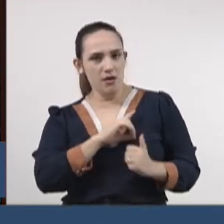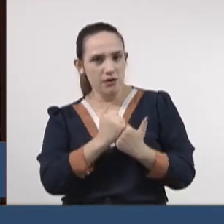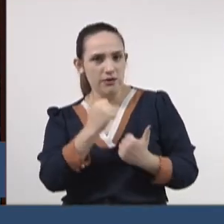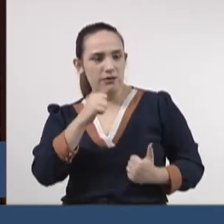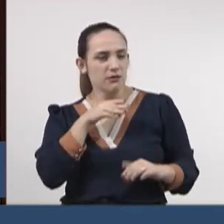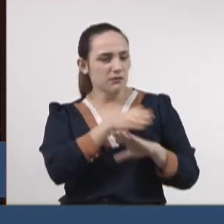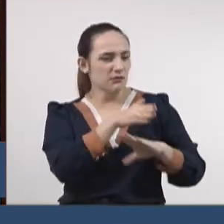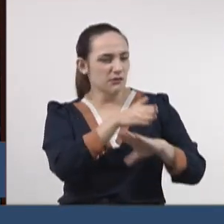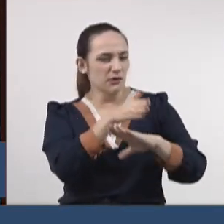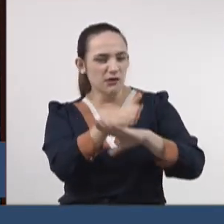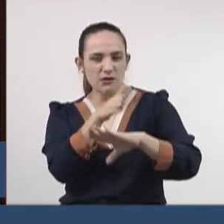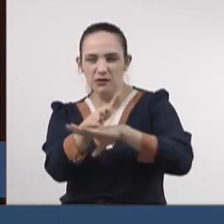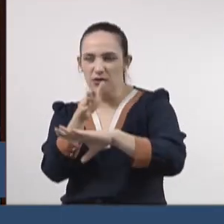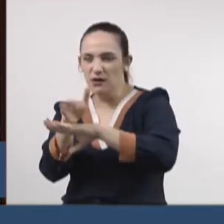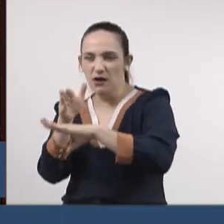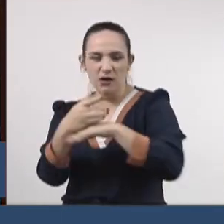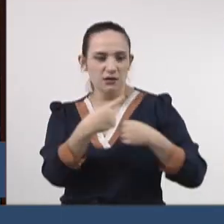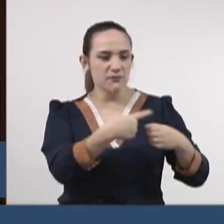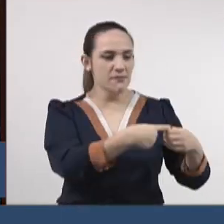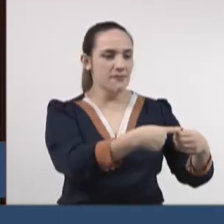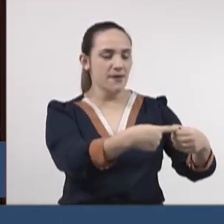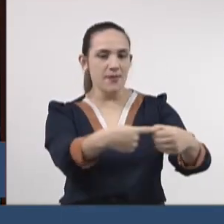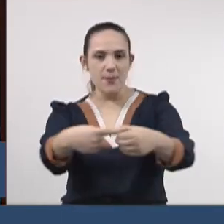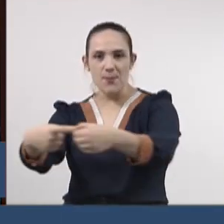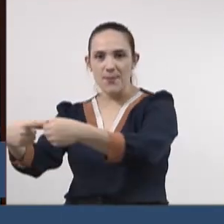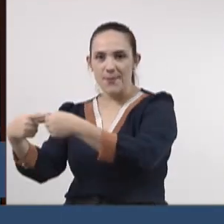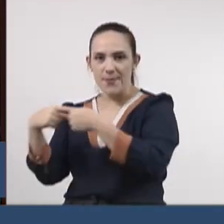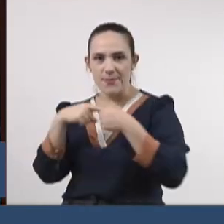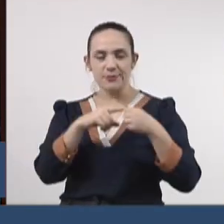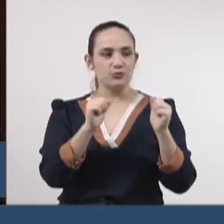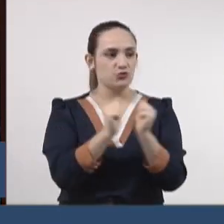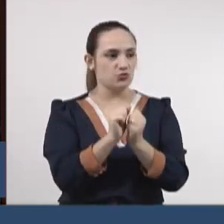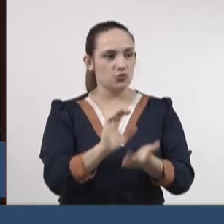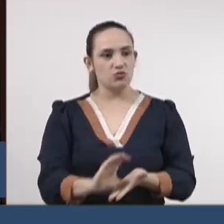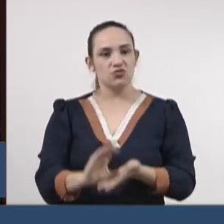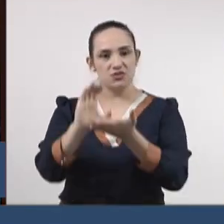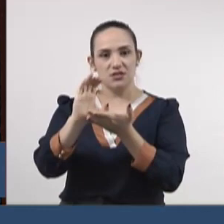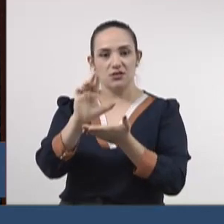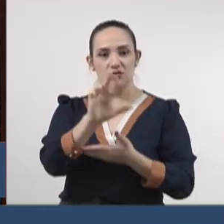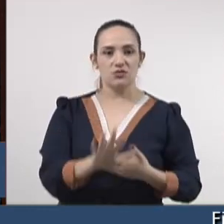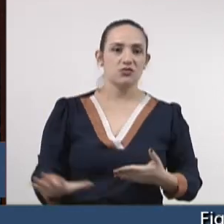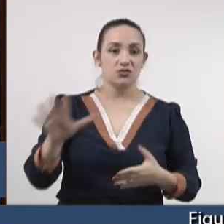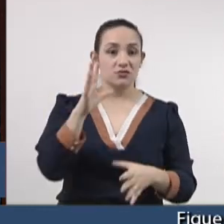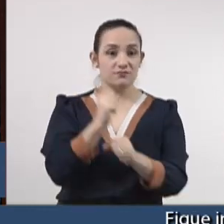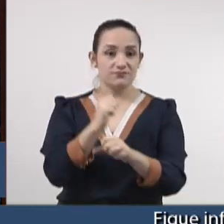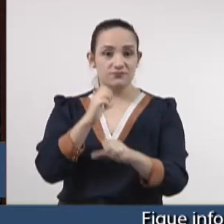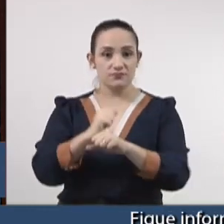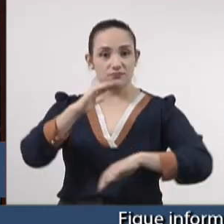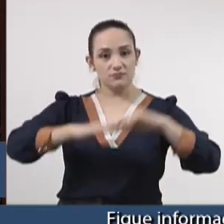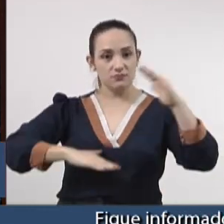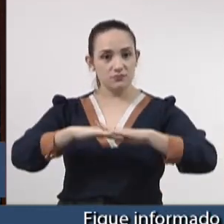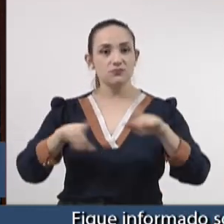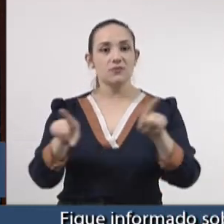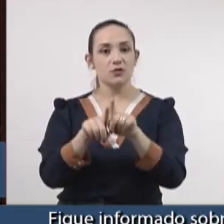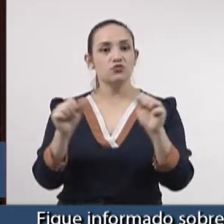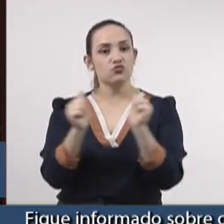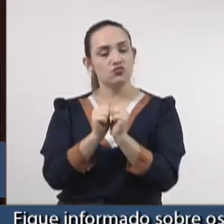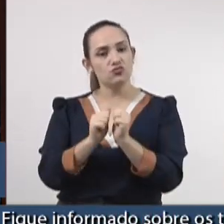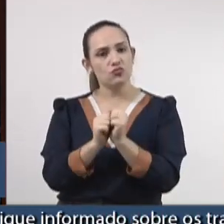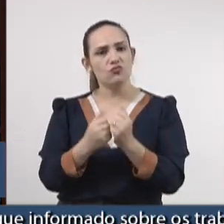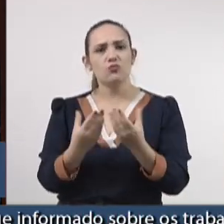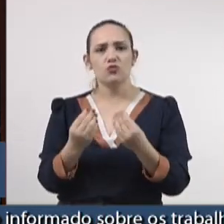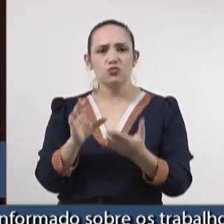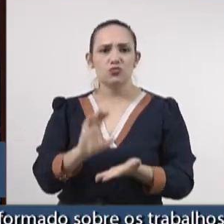os diversos municípios do nosso Estado junto com o apoio do Conselho Regional de Contabilidade junto com o apoio dos diversos